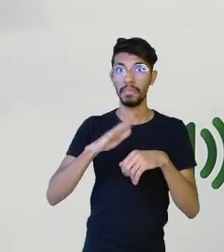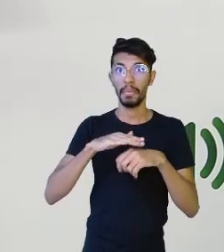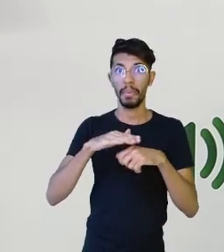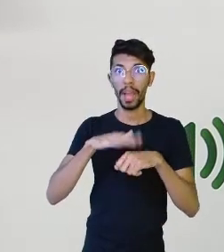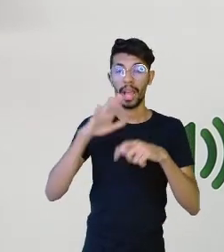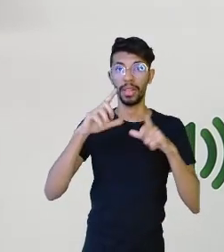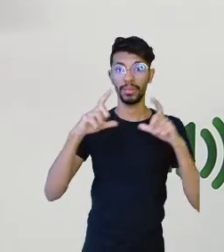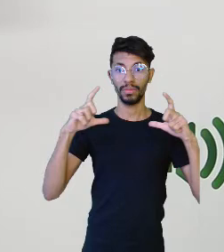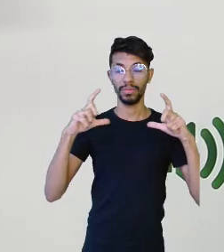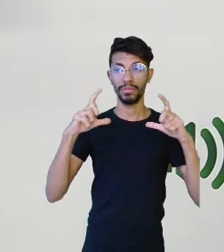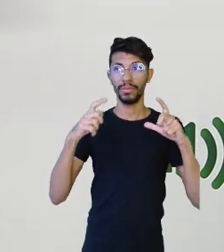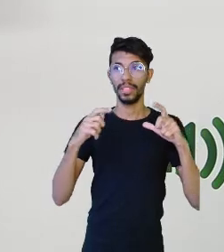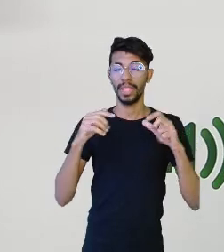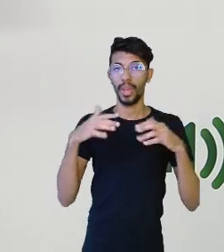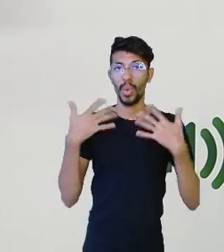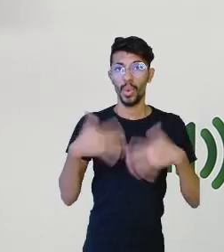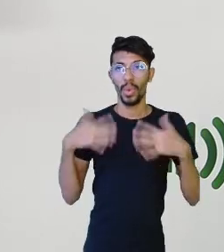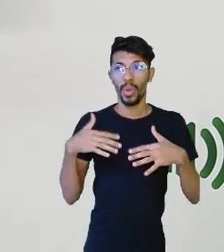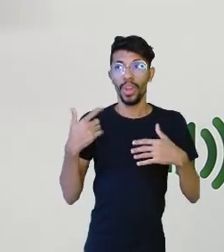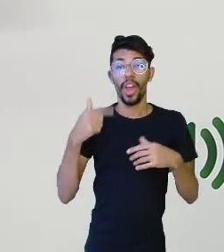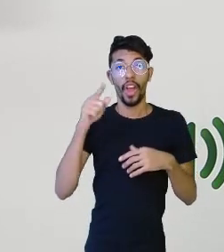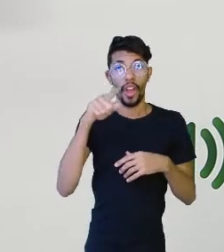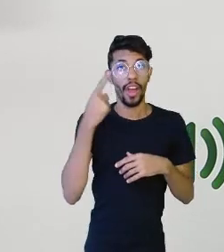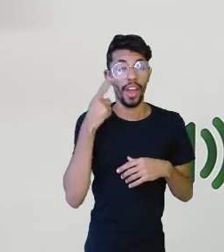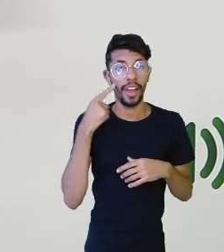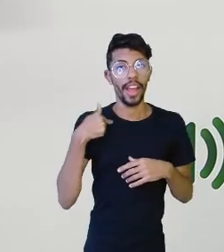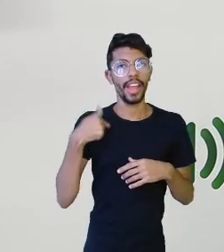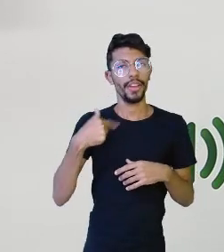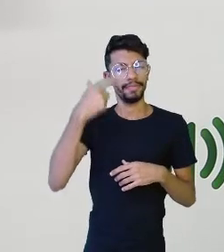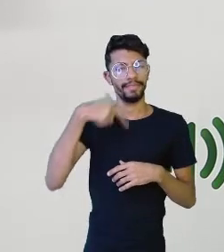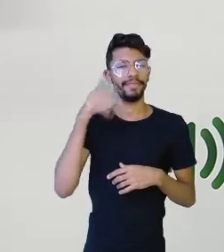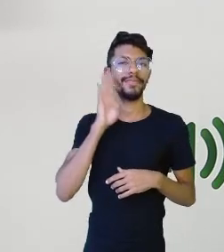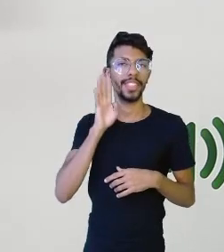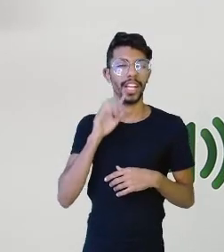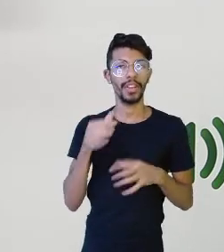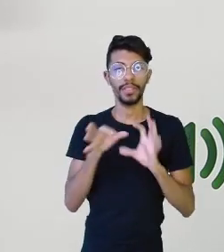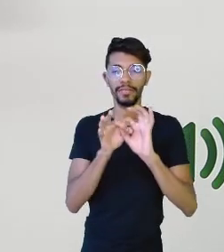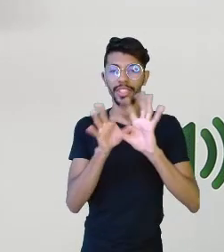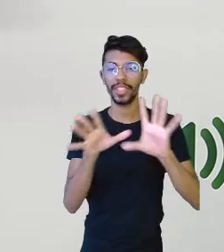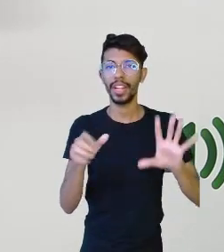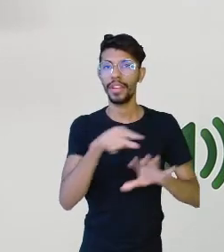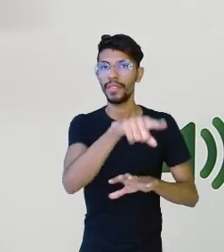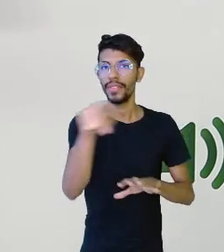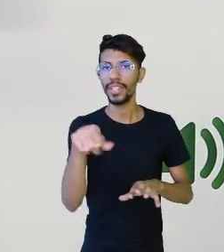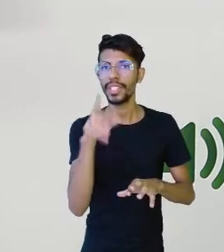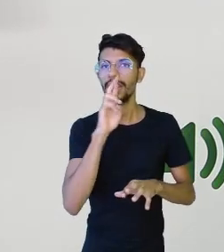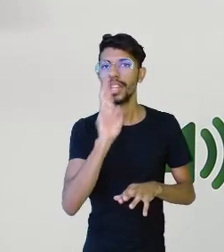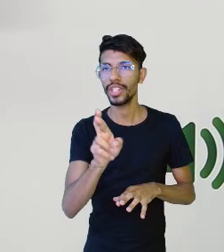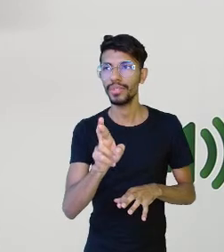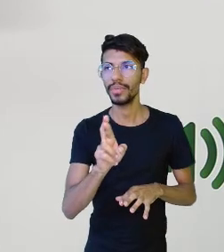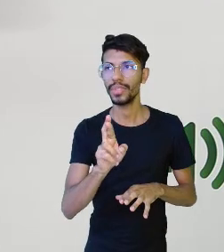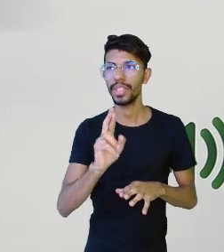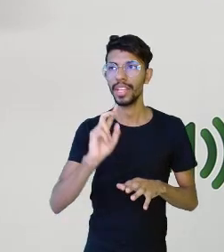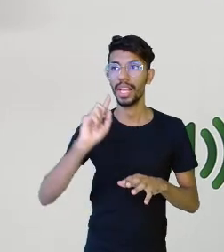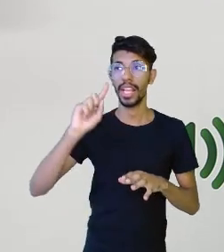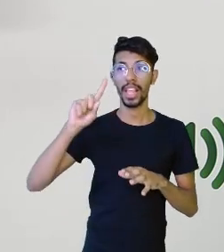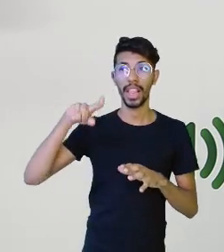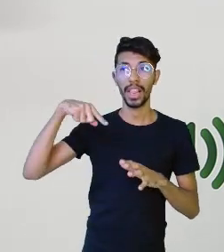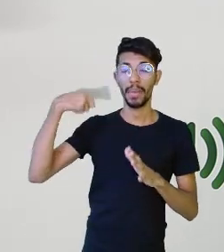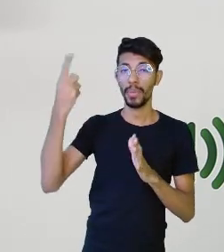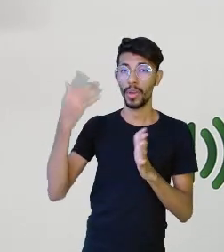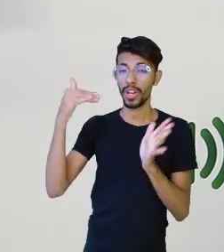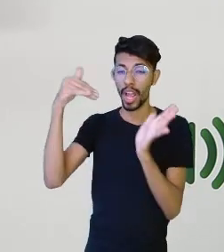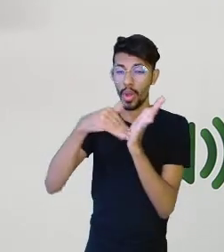Eu vou ser legal. Vou deixar você responder aí de casa e, na última, a gente vai